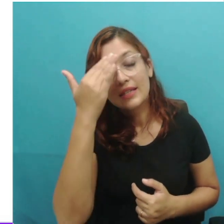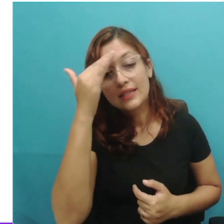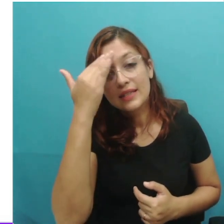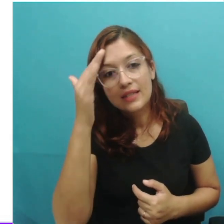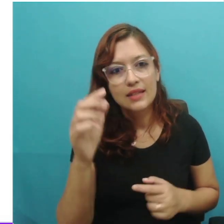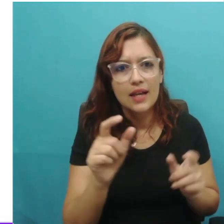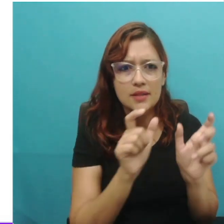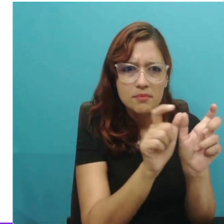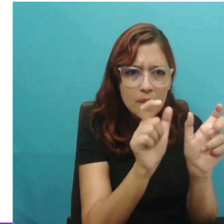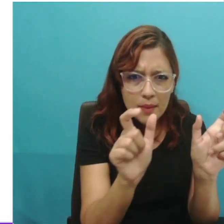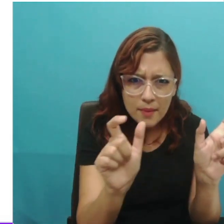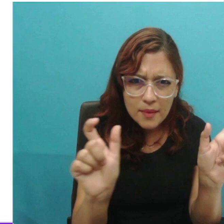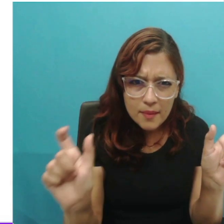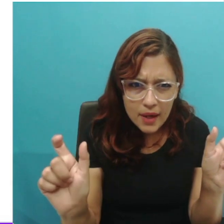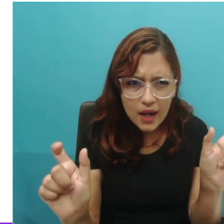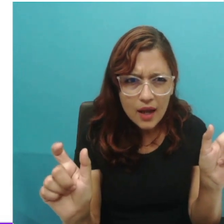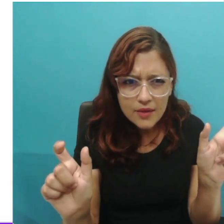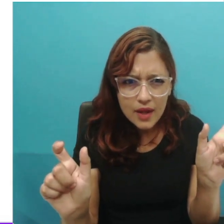virá.